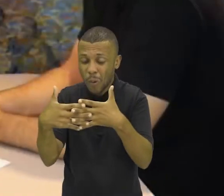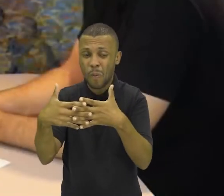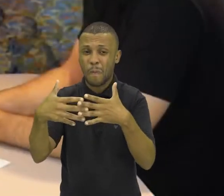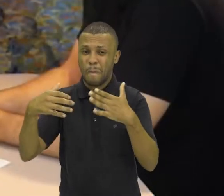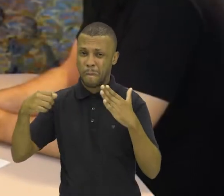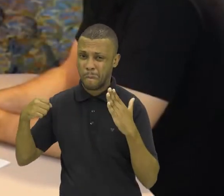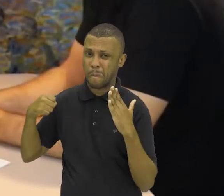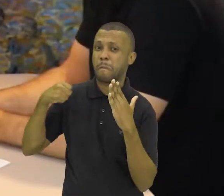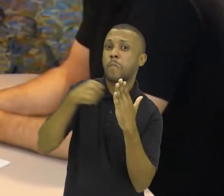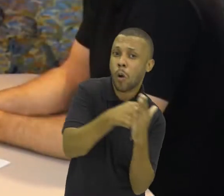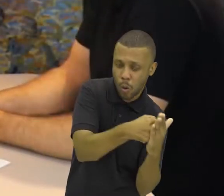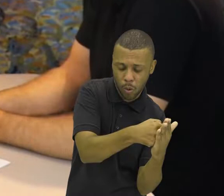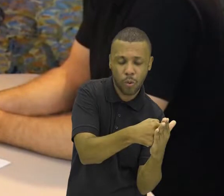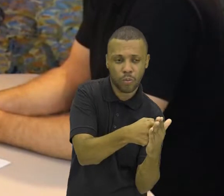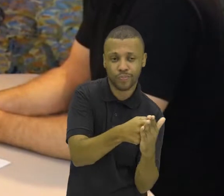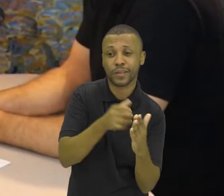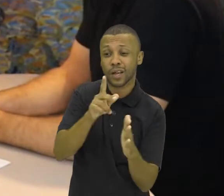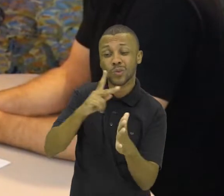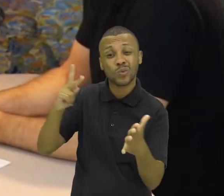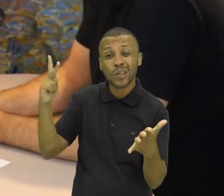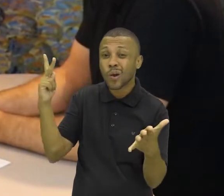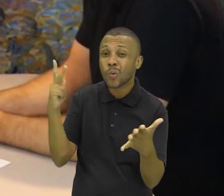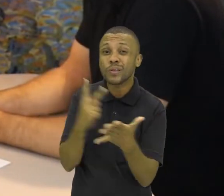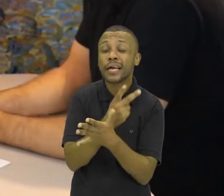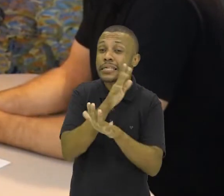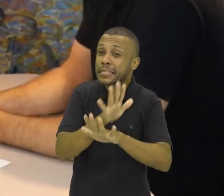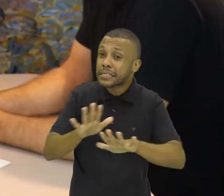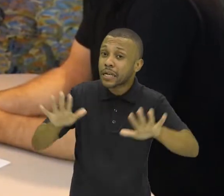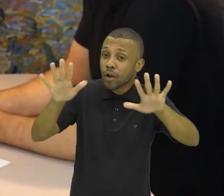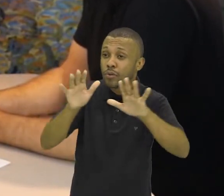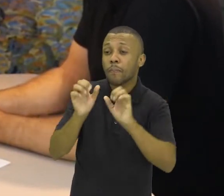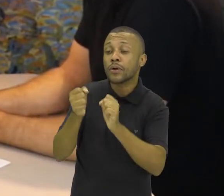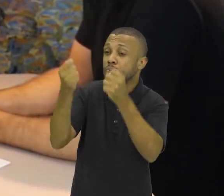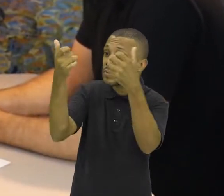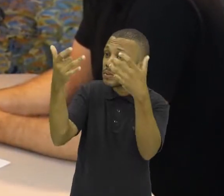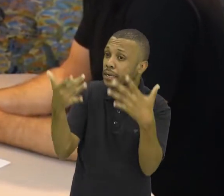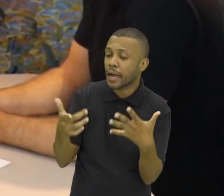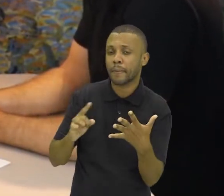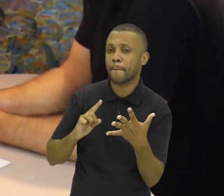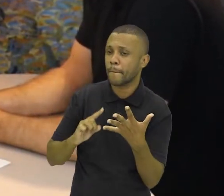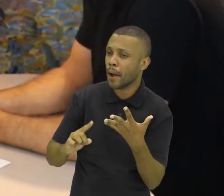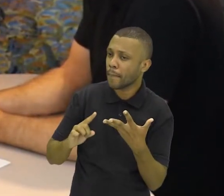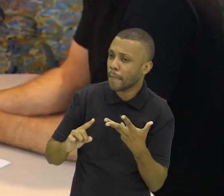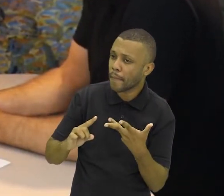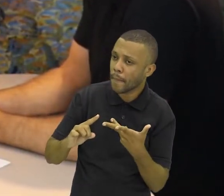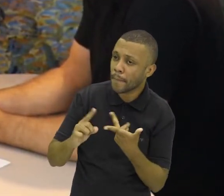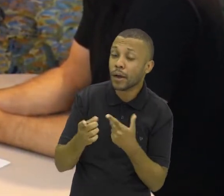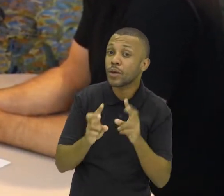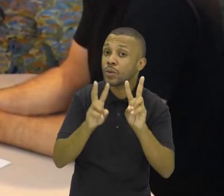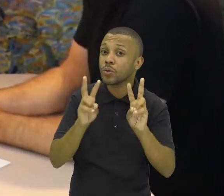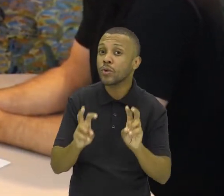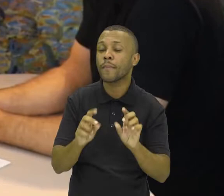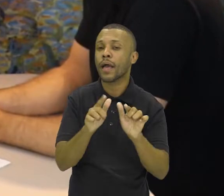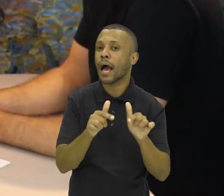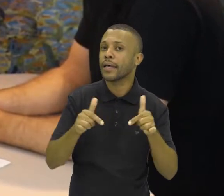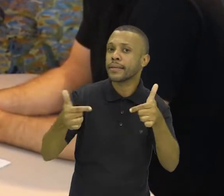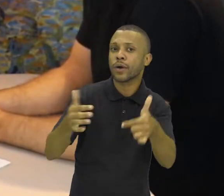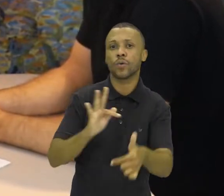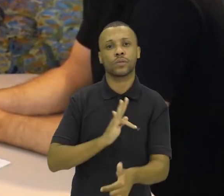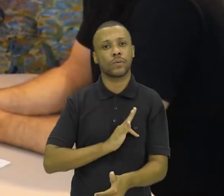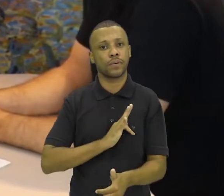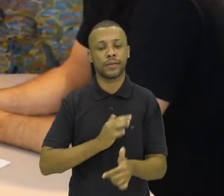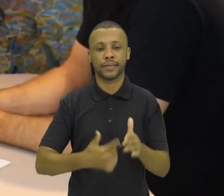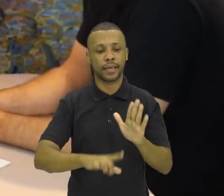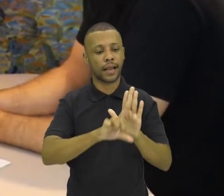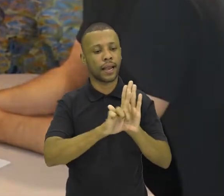Sim. E isso é mais comum do que o que a gente imagina. Você tem muita coisa para falar sobre esses anos de Operação Lei Seca. Tá? A